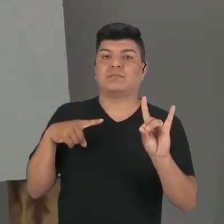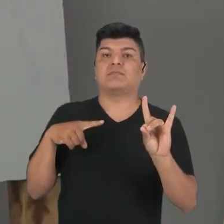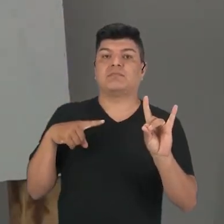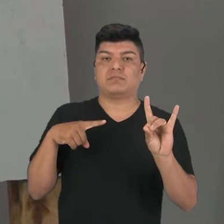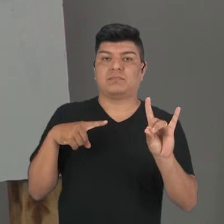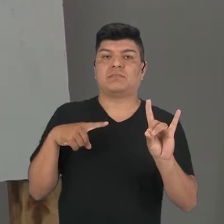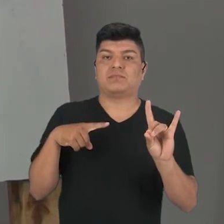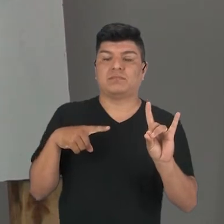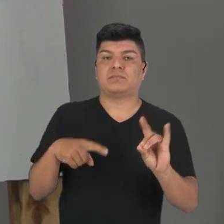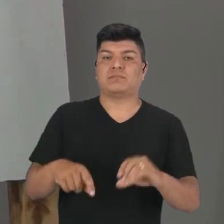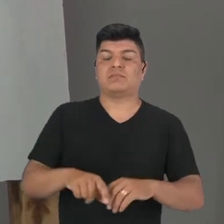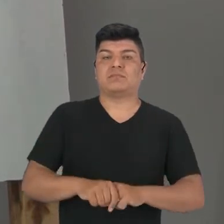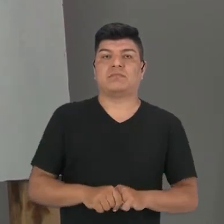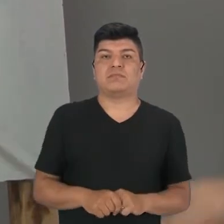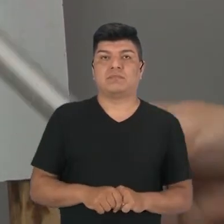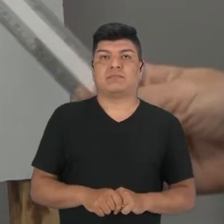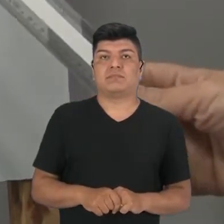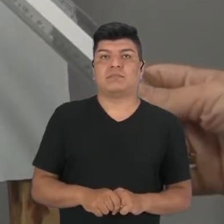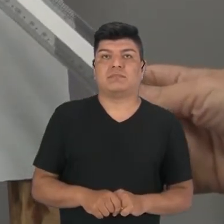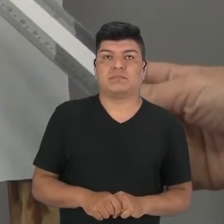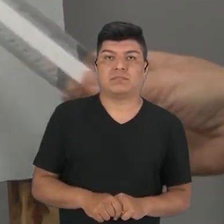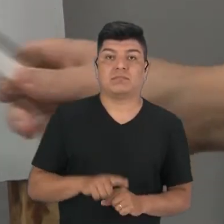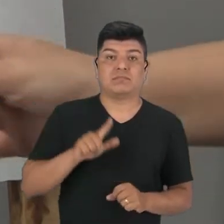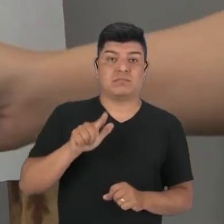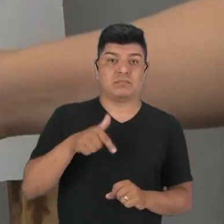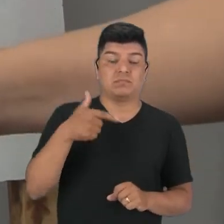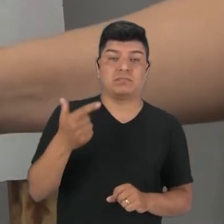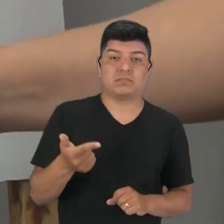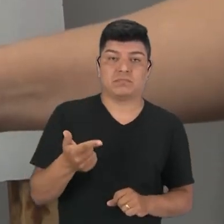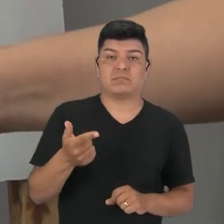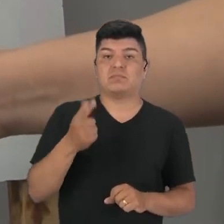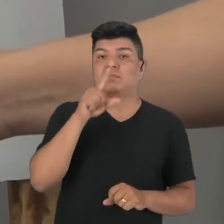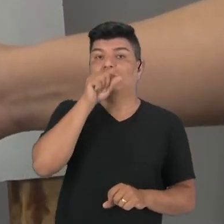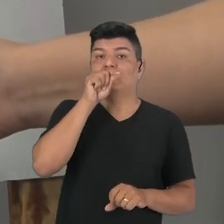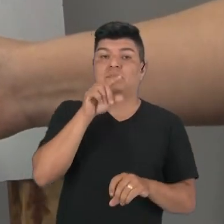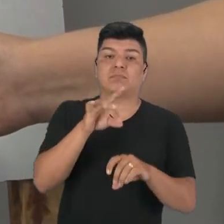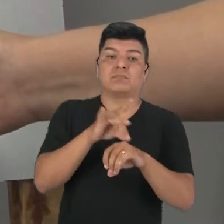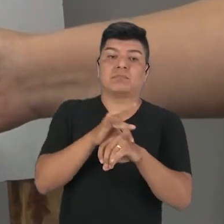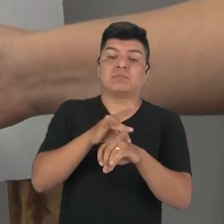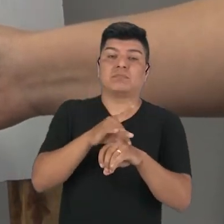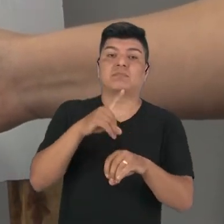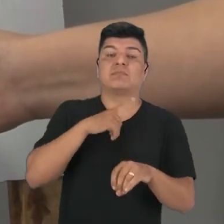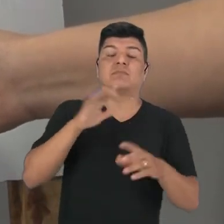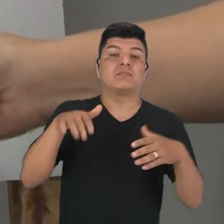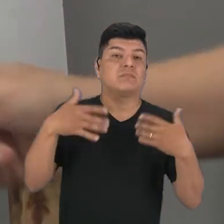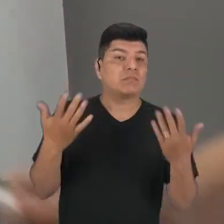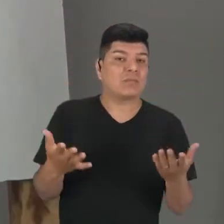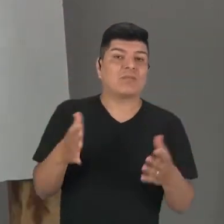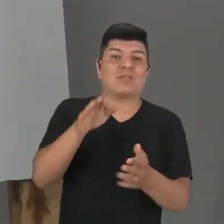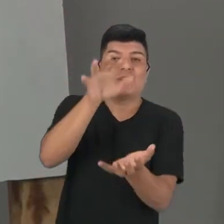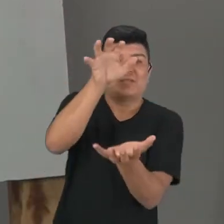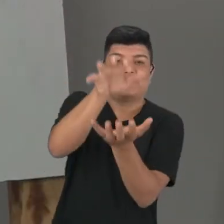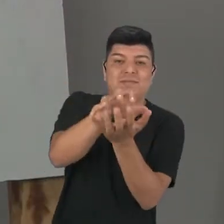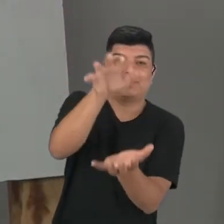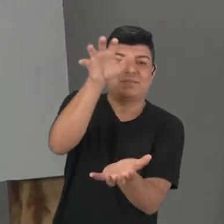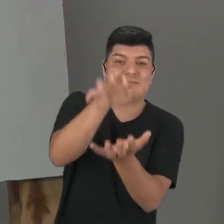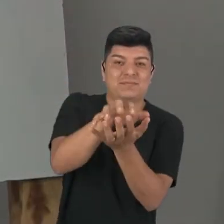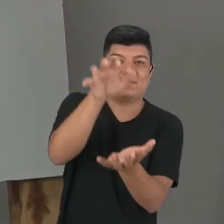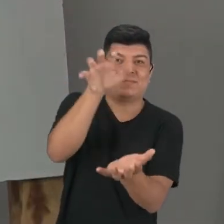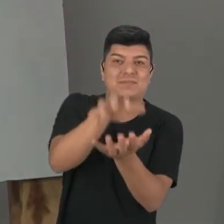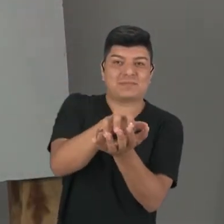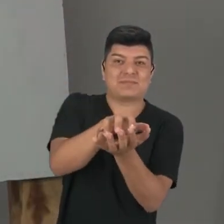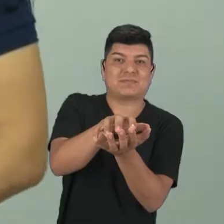um carnívoro Ok e depois do urubu nós temos o jacaré el o jacaré